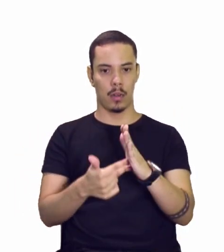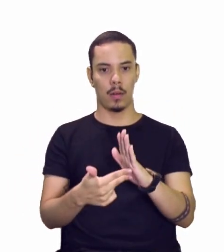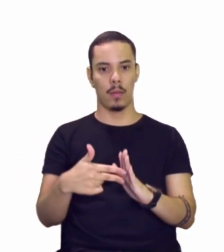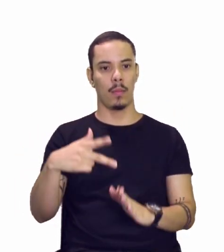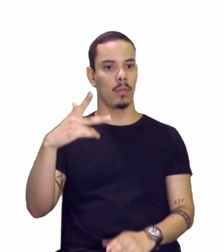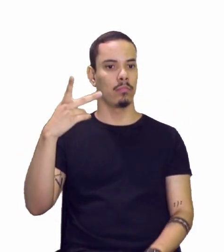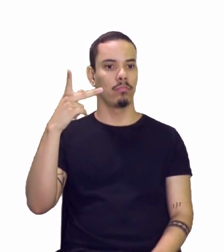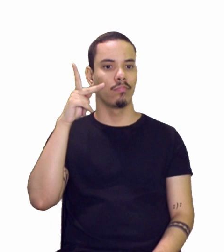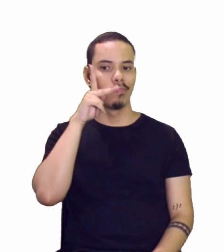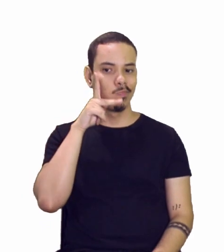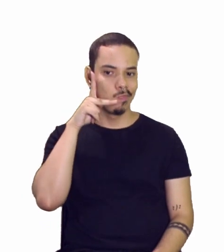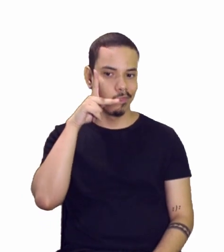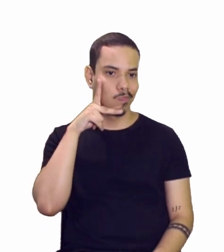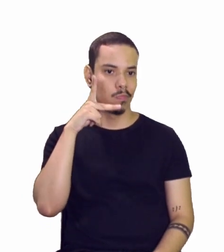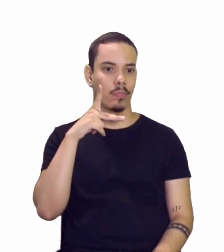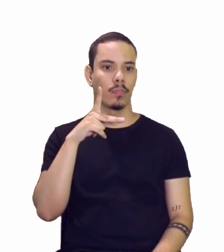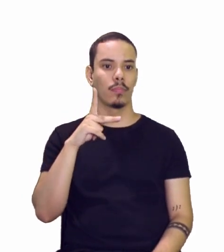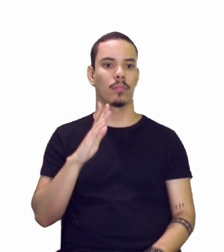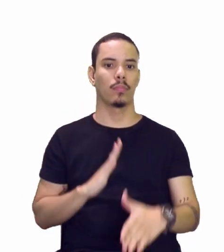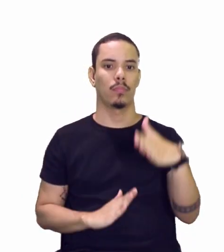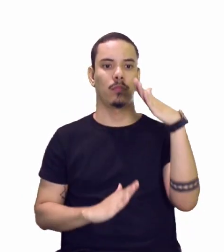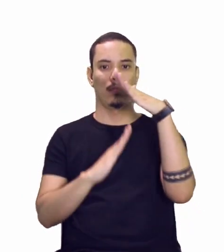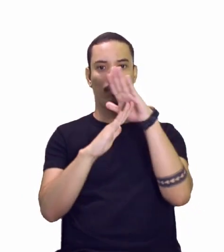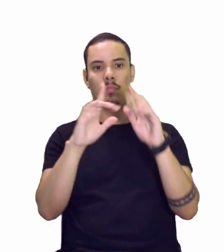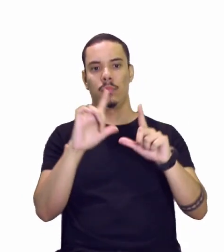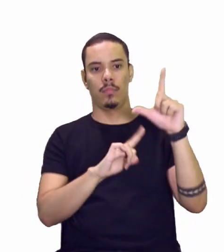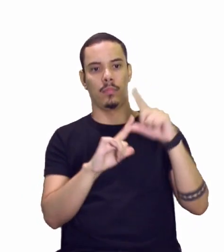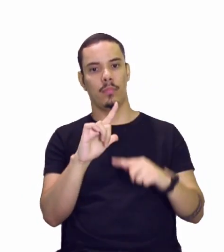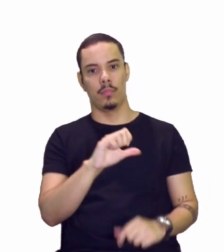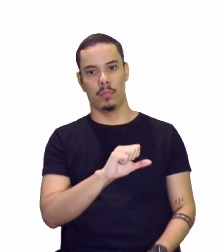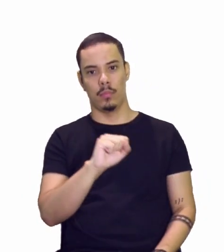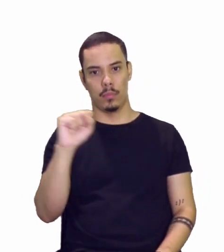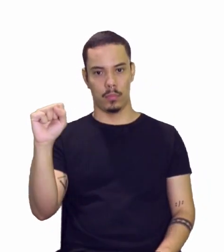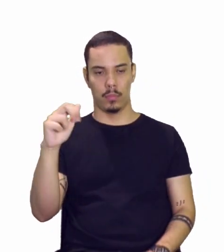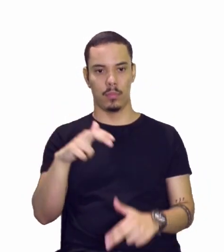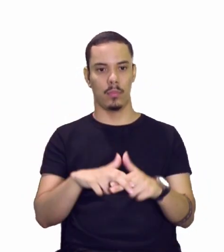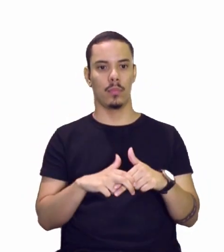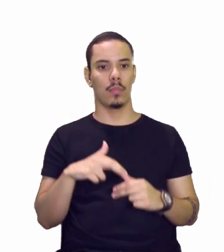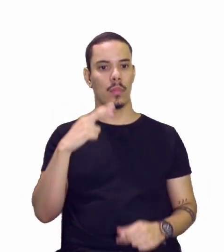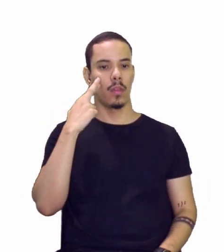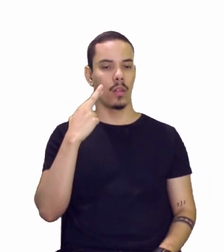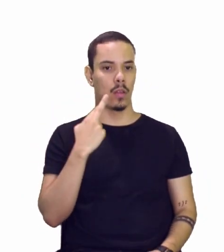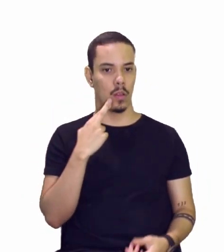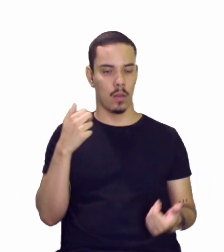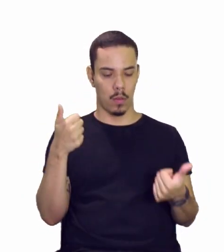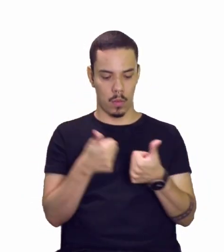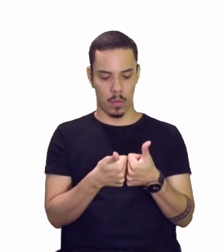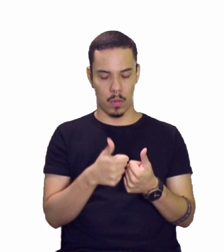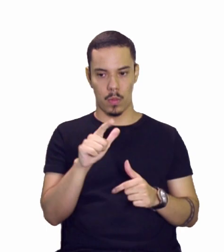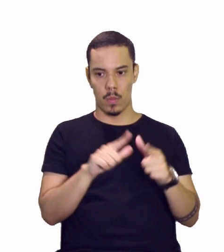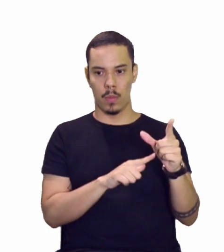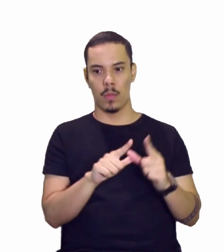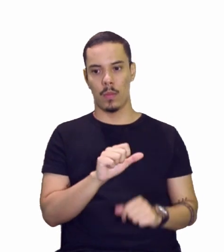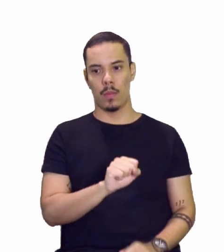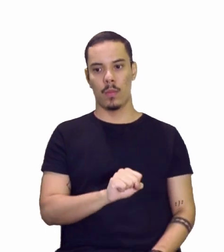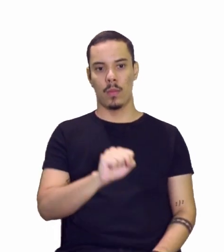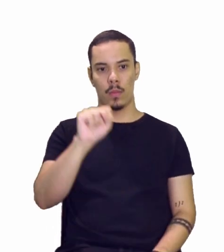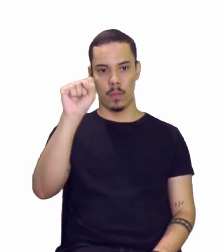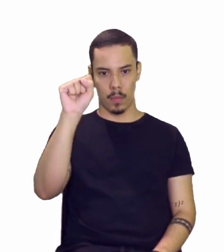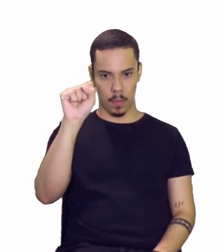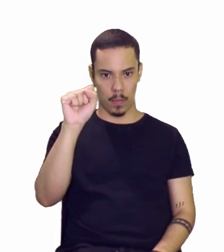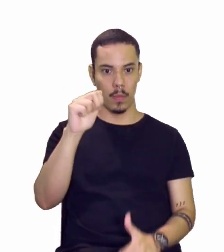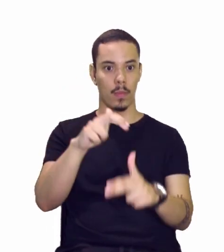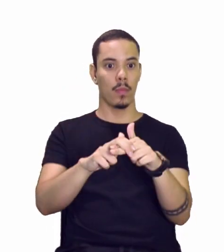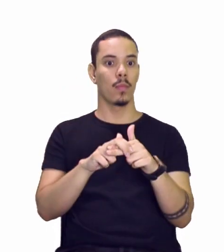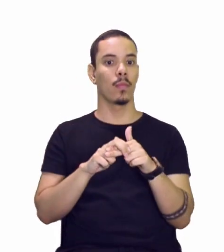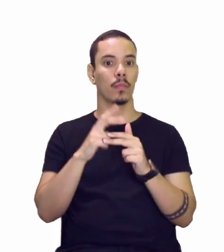o ponto extremo aqui, oeste, o Acre. Portanto, Rondônia está bem próximo do Acre. Em relação ao Brasil, Rondônia